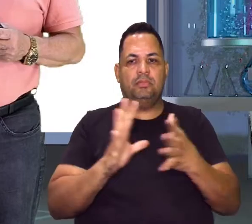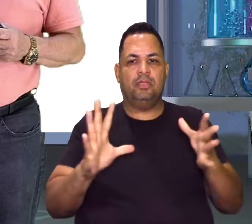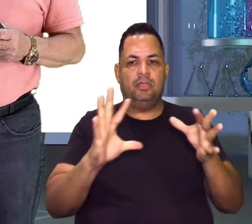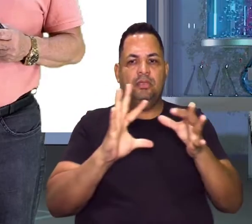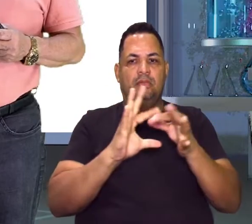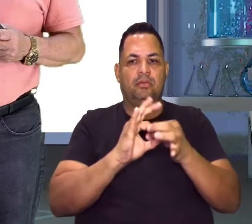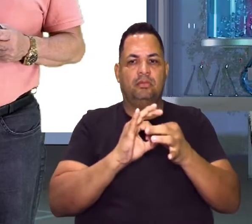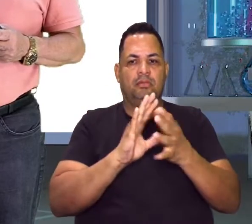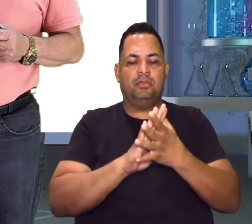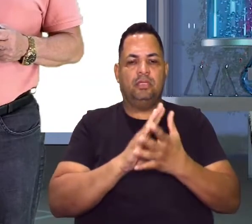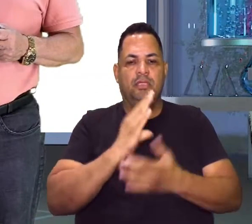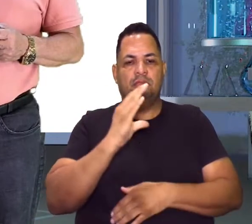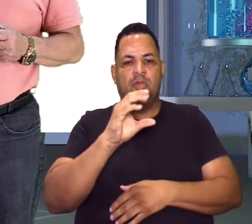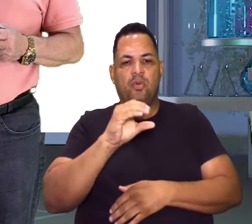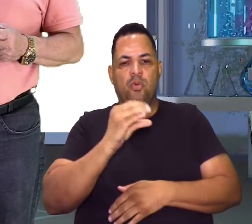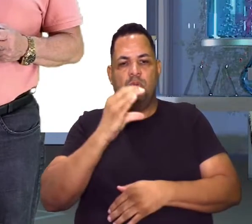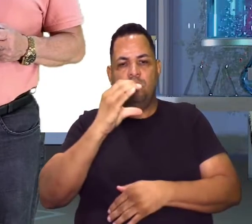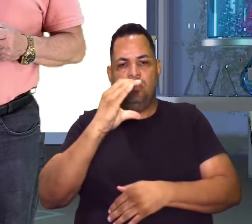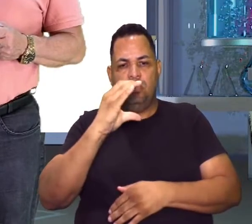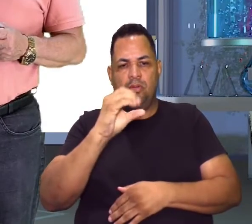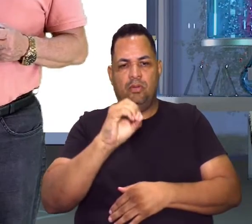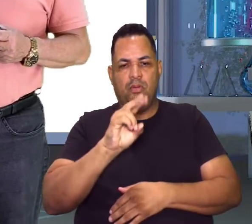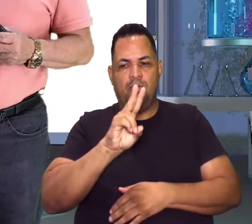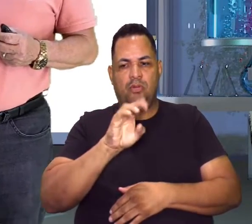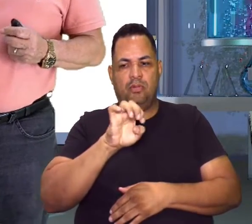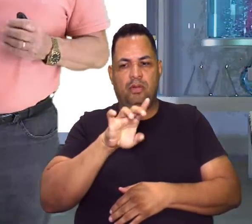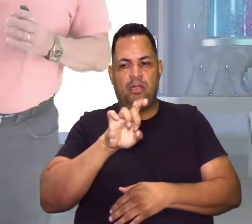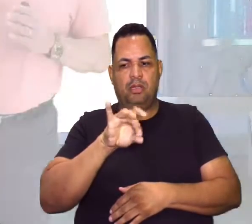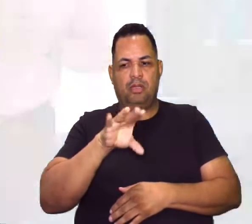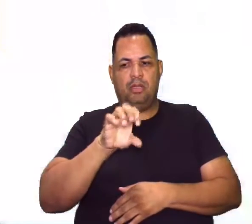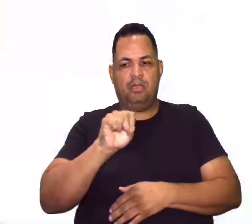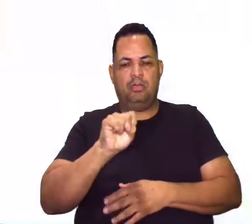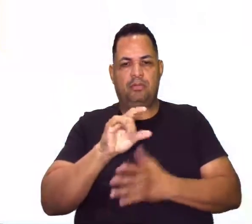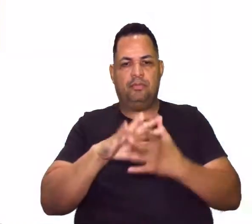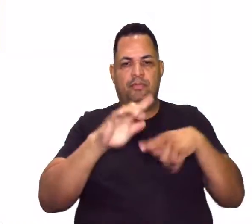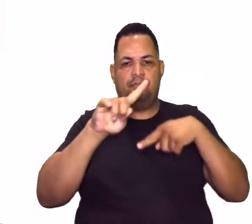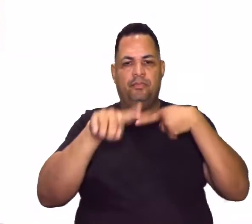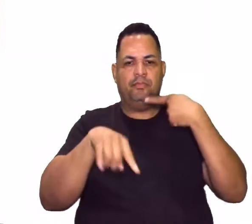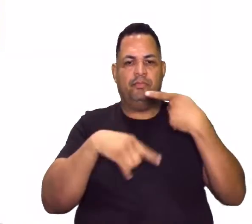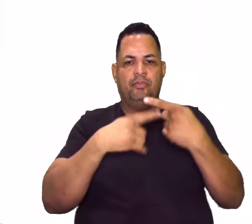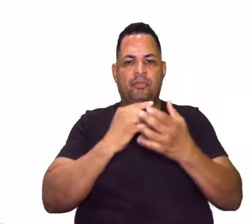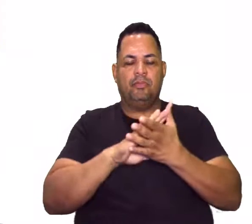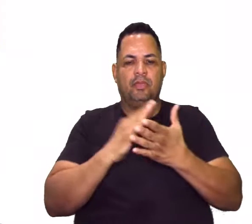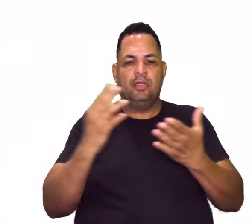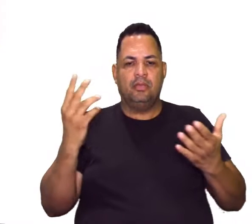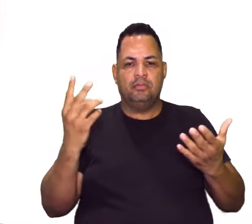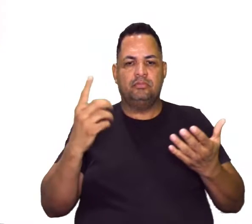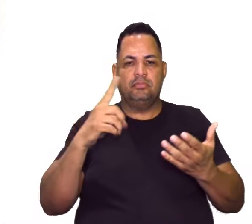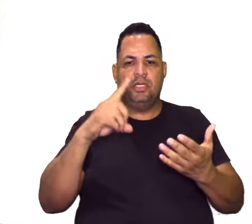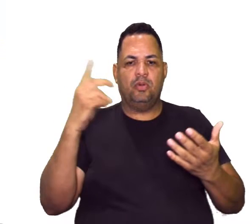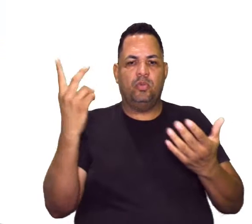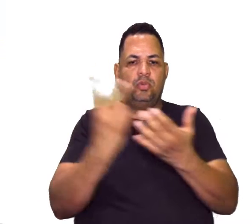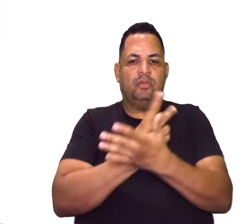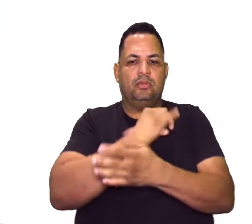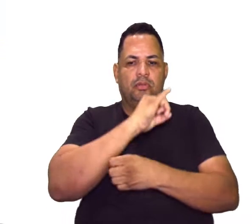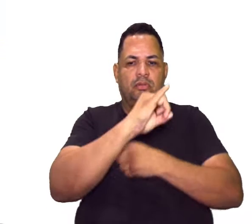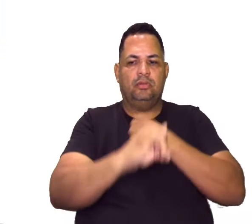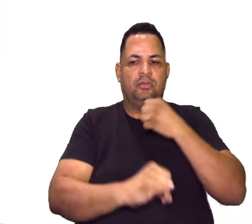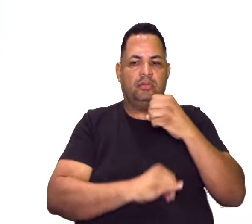ligados por ligações covalentes, então, que está certo? Então, só depois da ionização é que nós temos